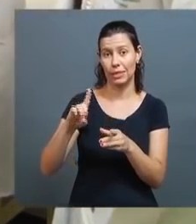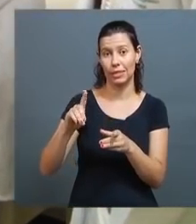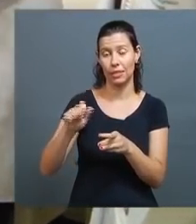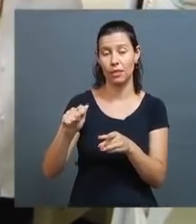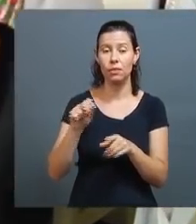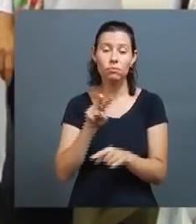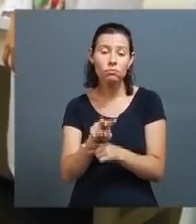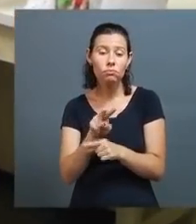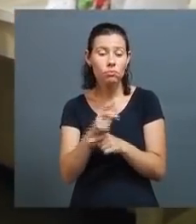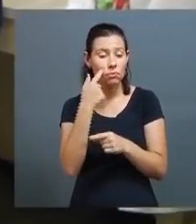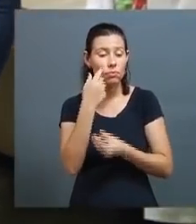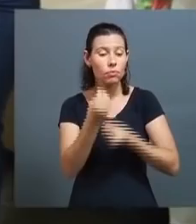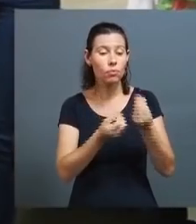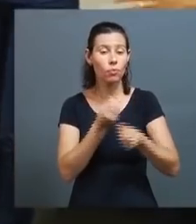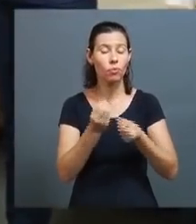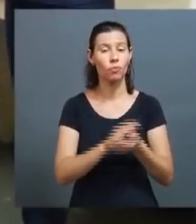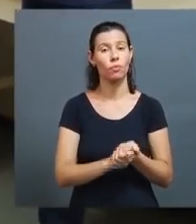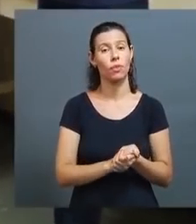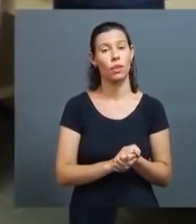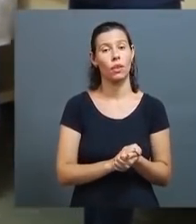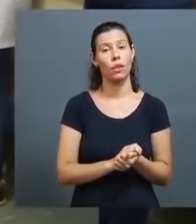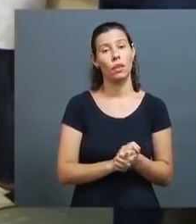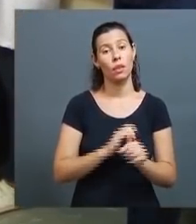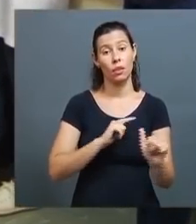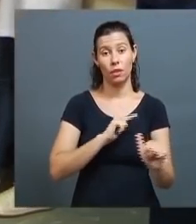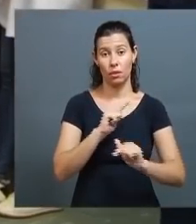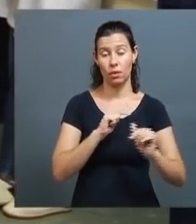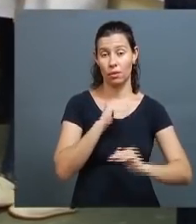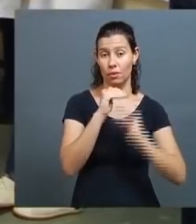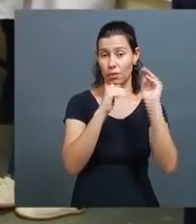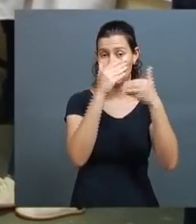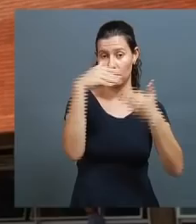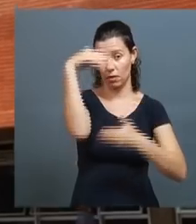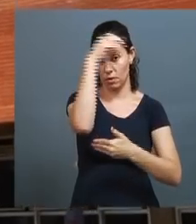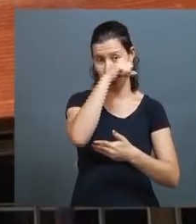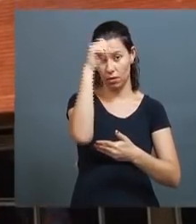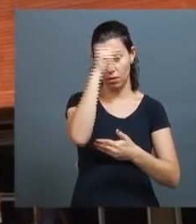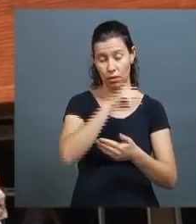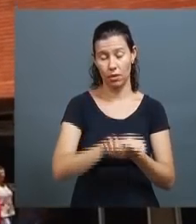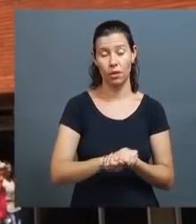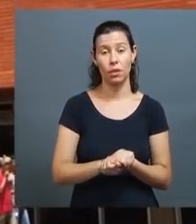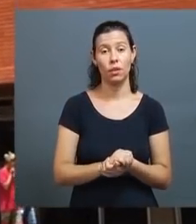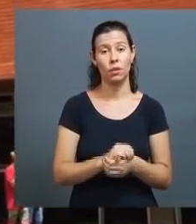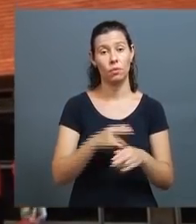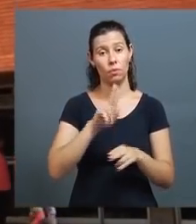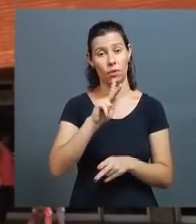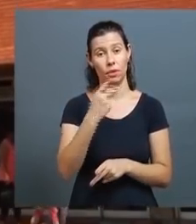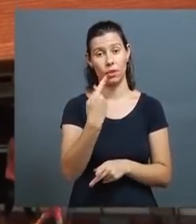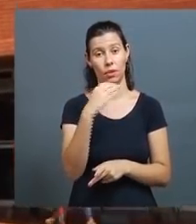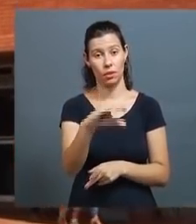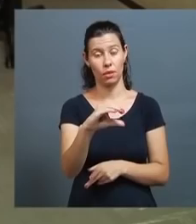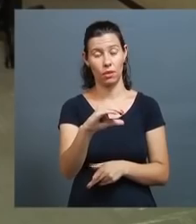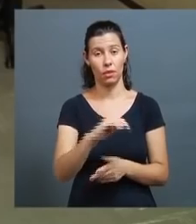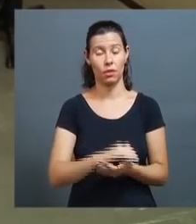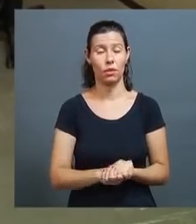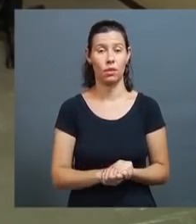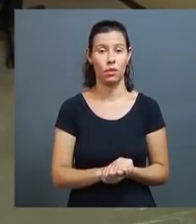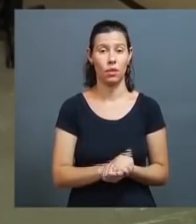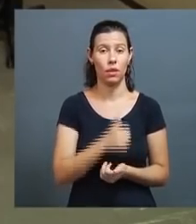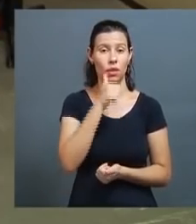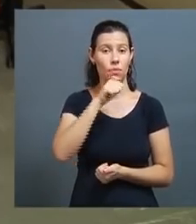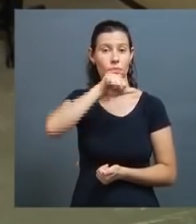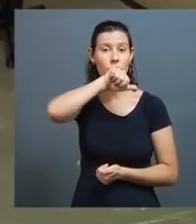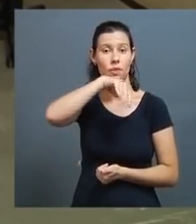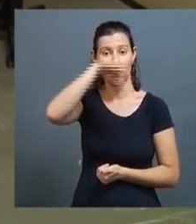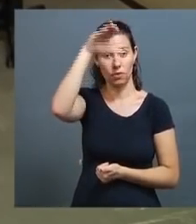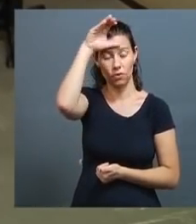do SEDA, o Serviço Especializado em Desenvolvimento e Aprendizagem, no Hospital de Clínicas de Uberlândia. A mãe e a